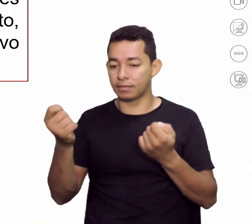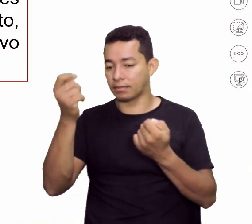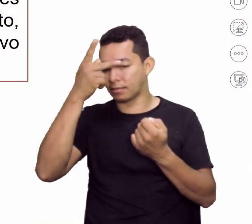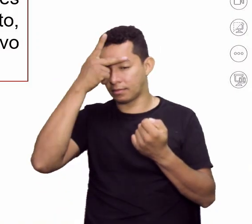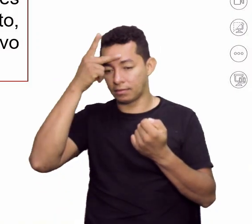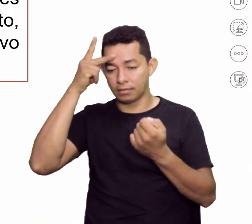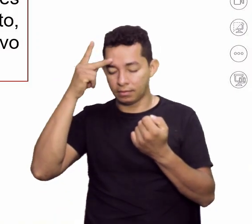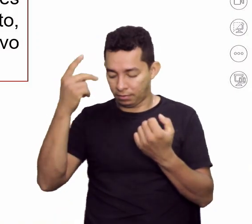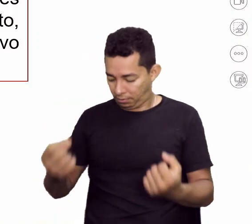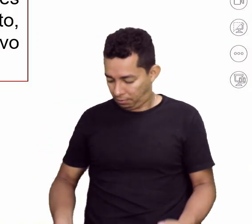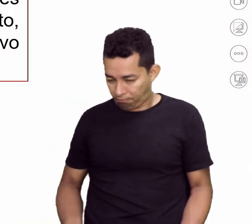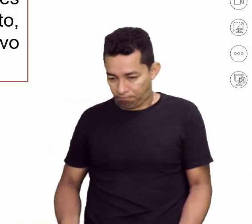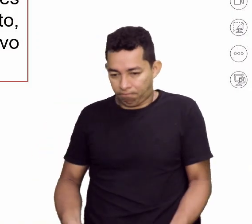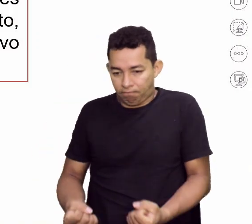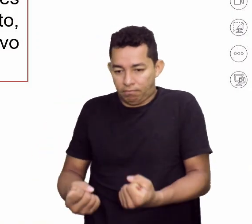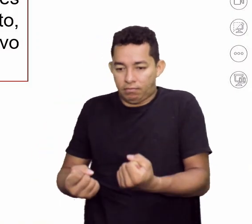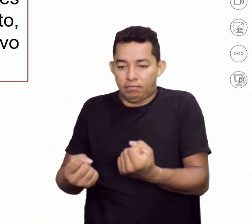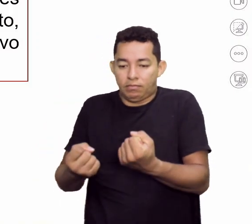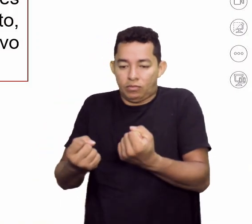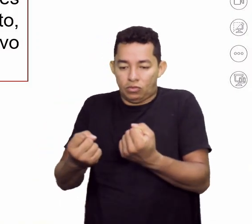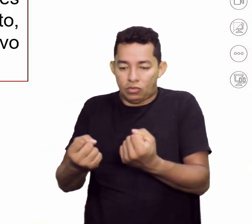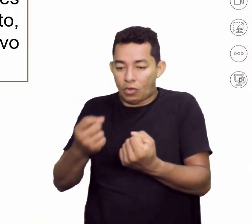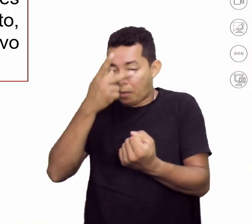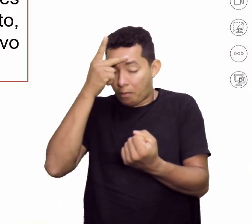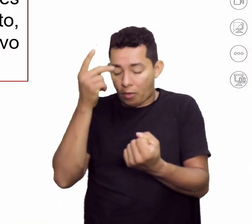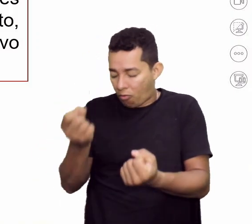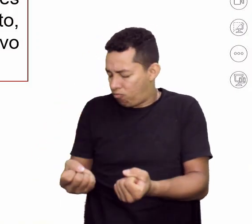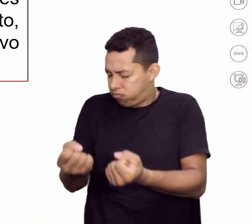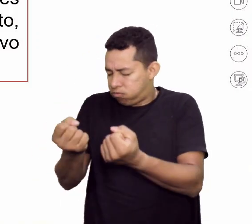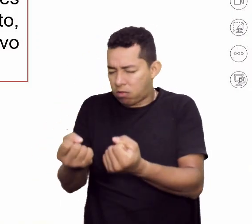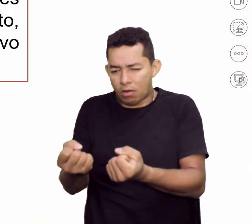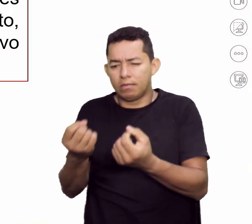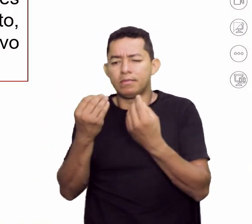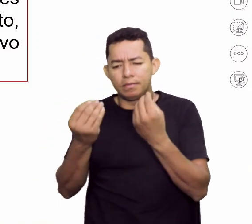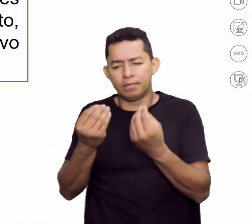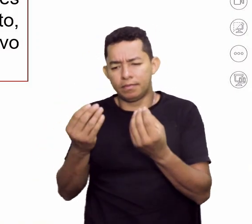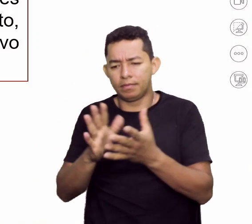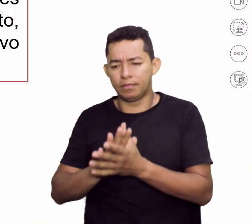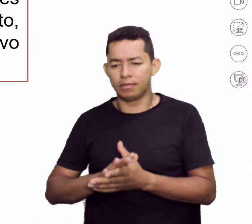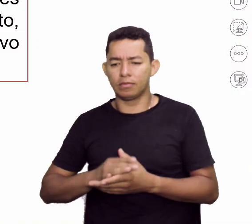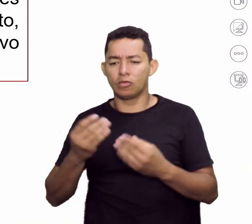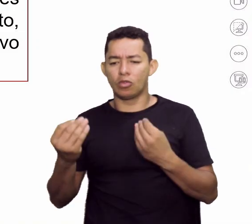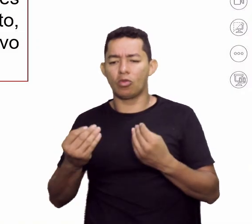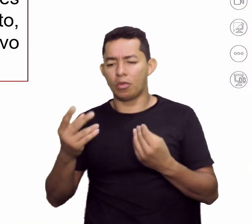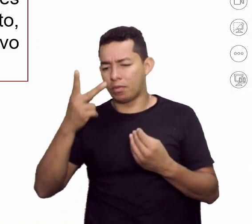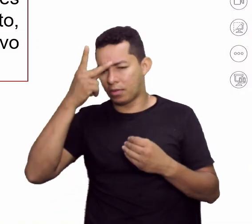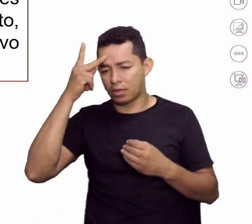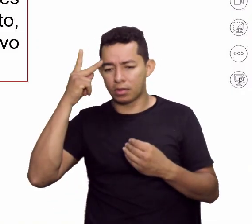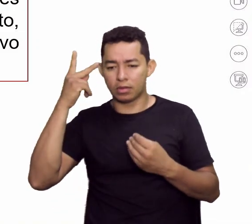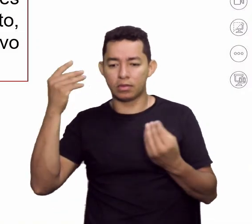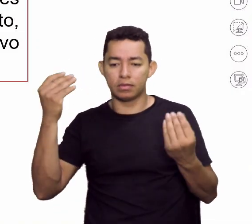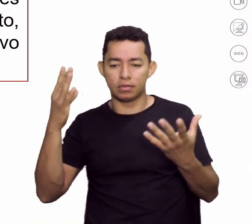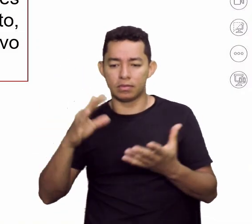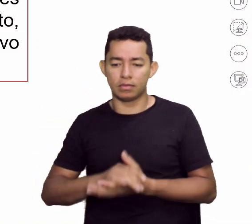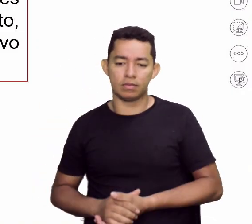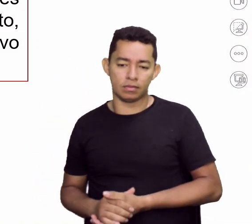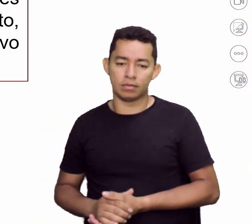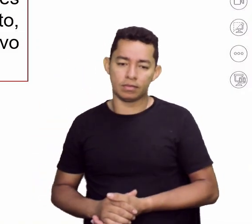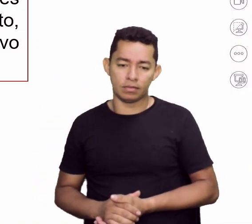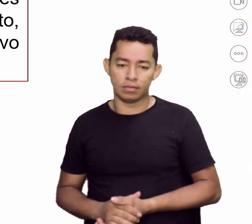pessoas erguerem aqueles blocos, né? Então, como que teriam sido os escravos? Como